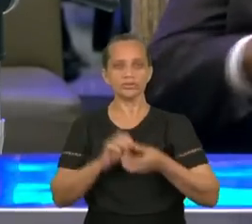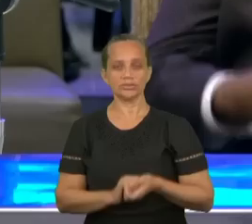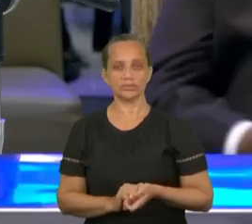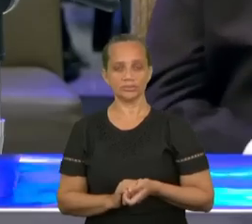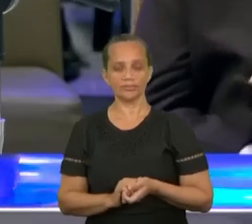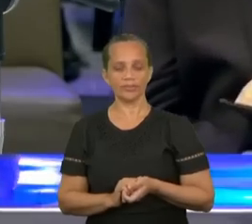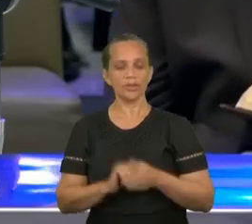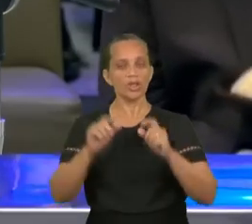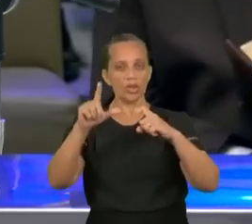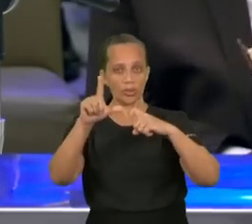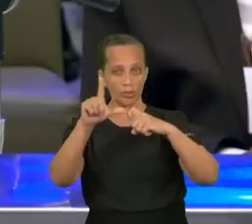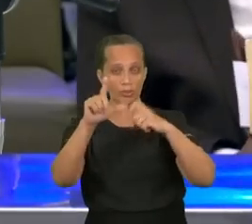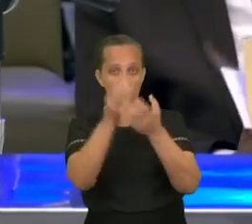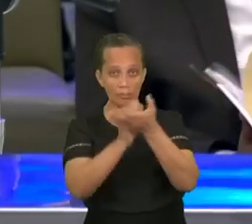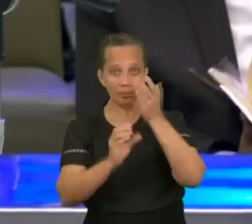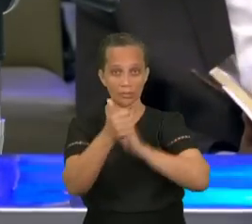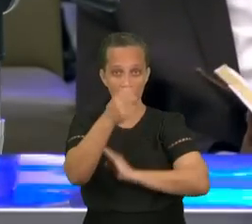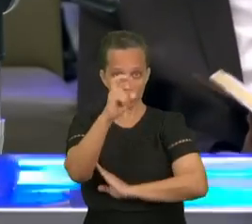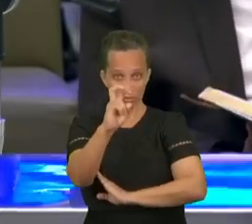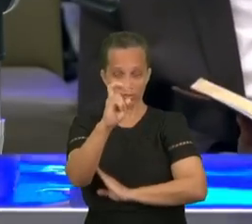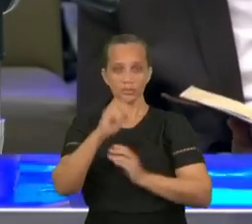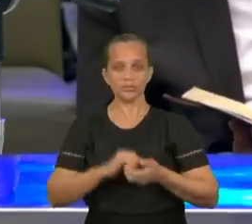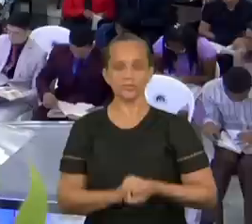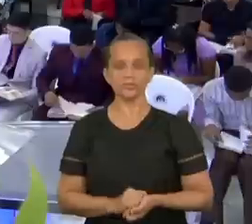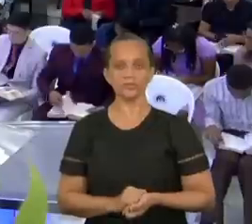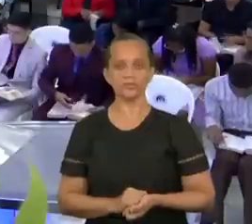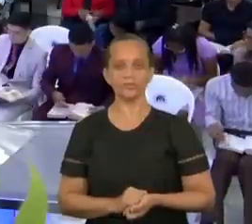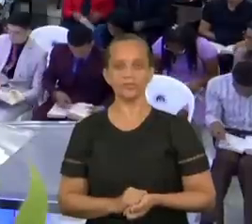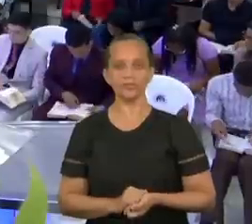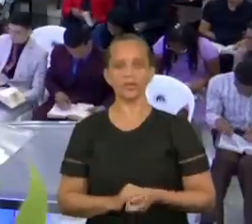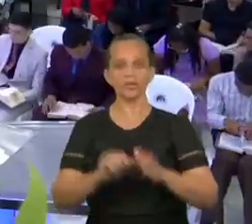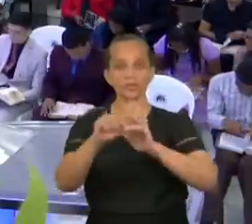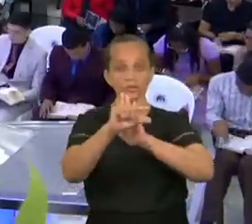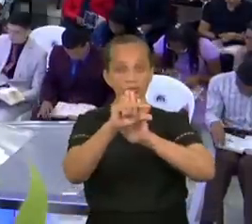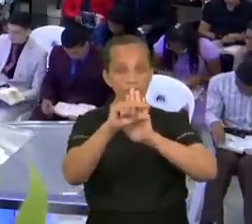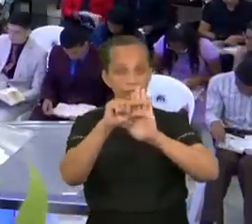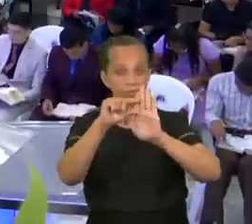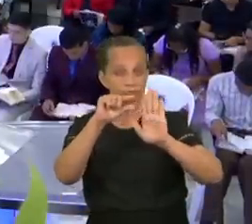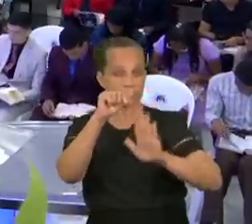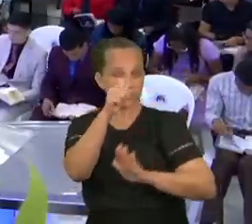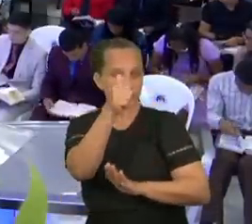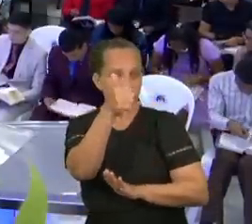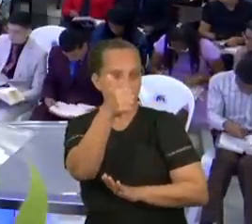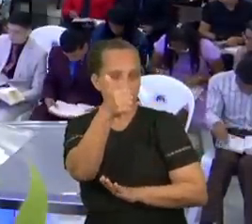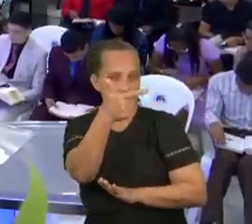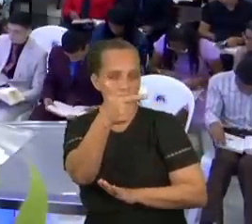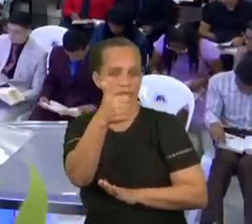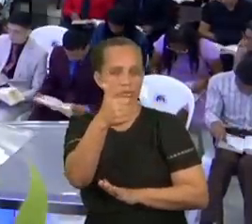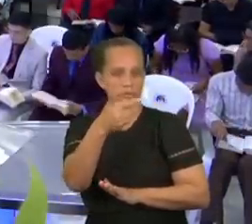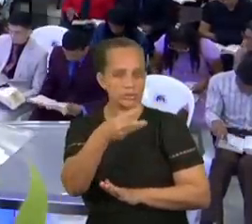15 Lucas Capítulo 15 e o Versículo 12 e 13